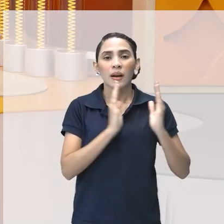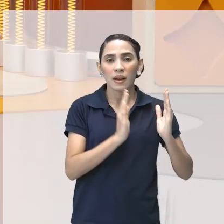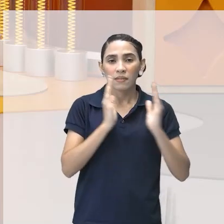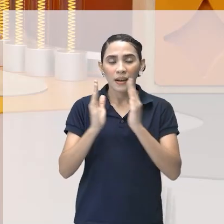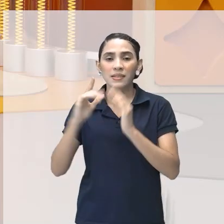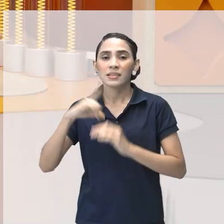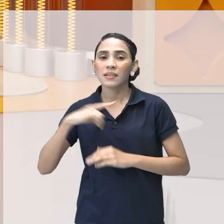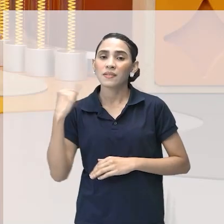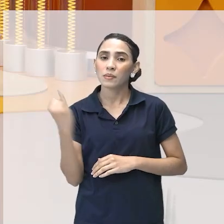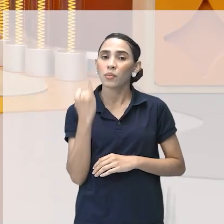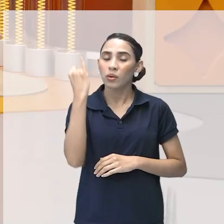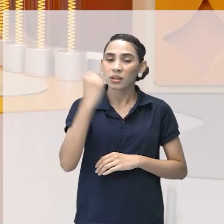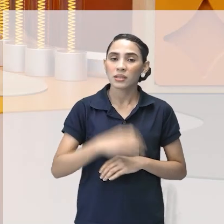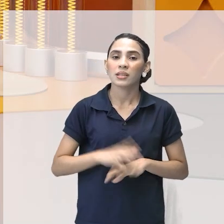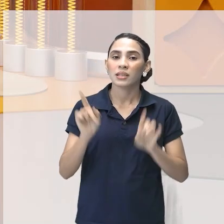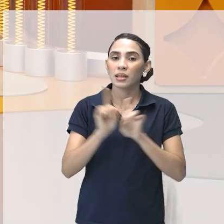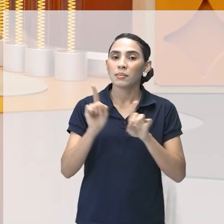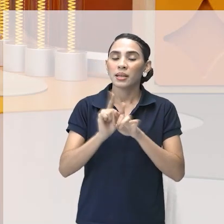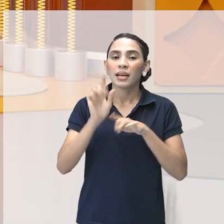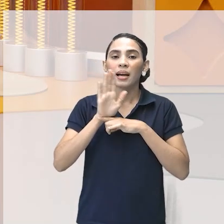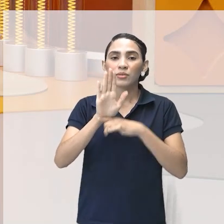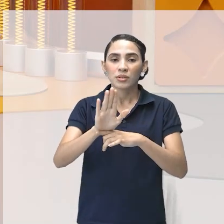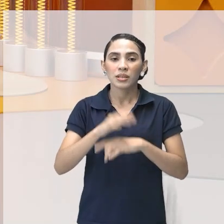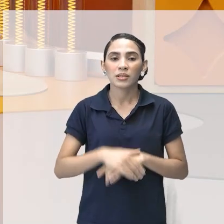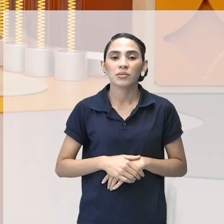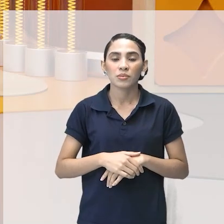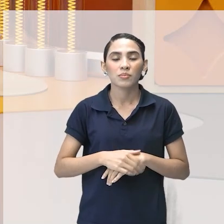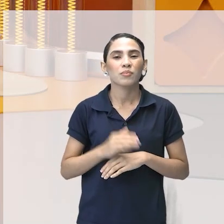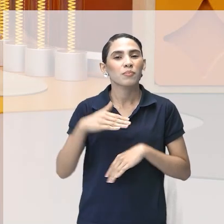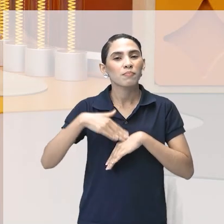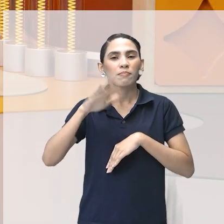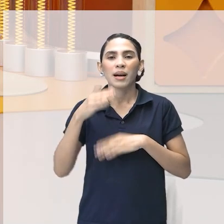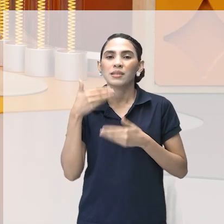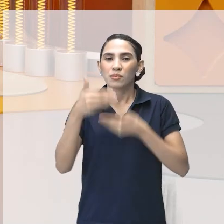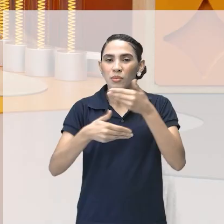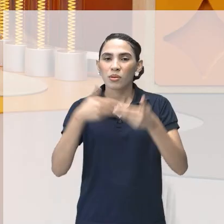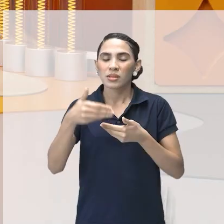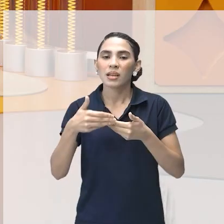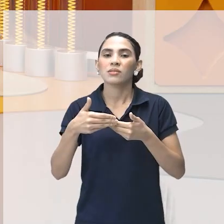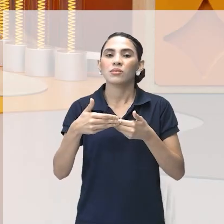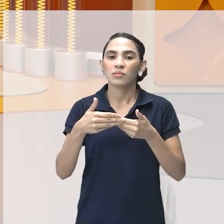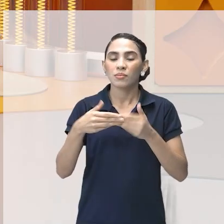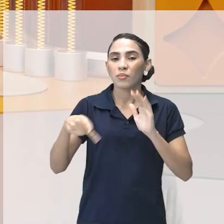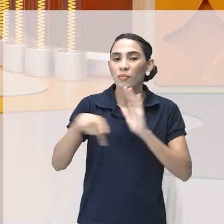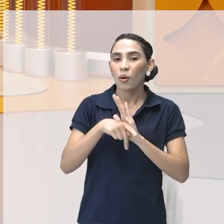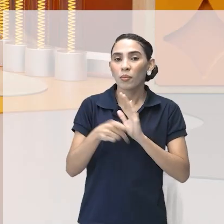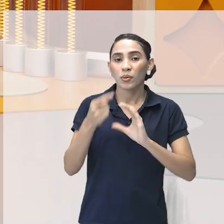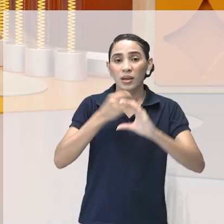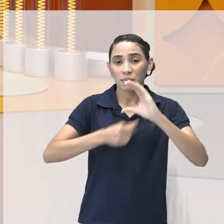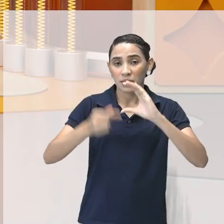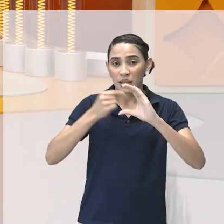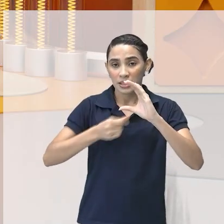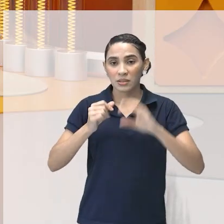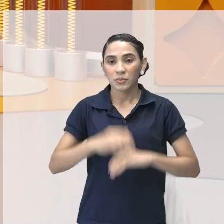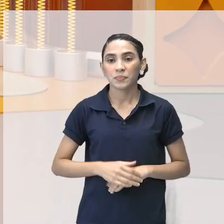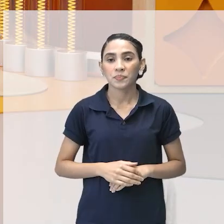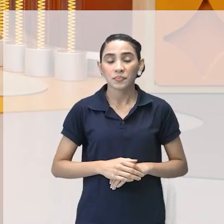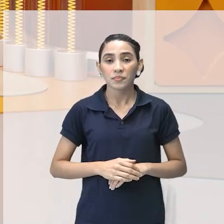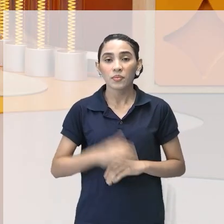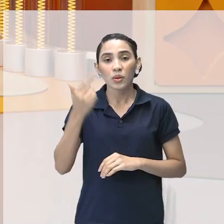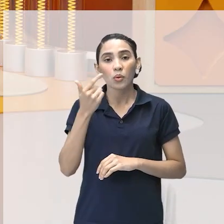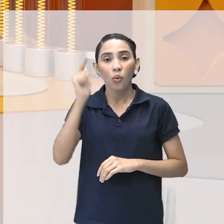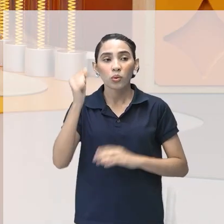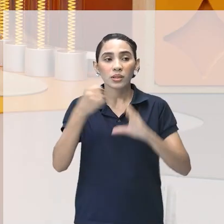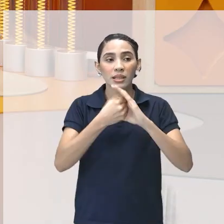tiveram importância e acabam ajudando muito nesse processo aí de desenvolvimento do capitalismo.